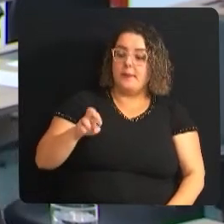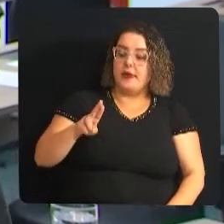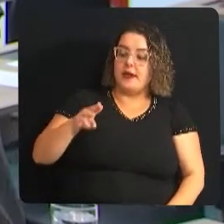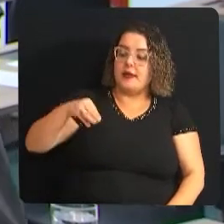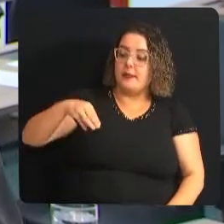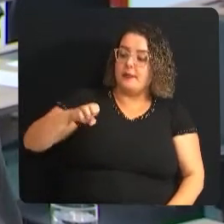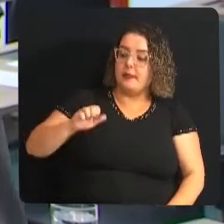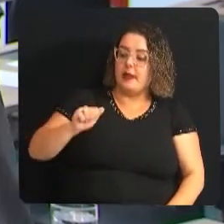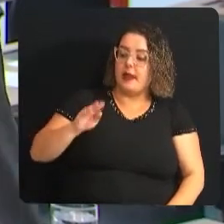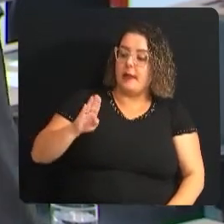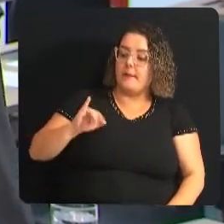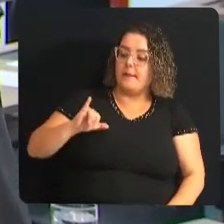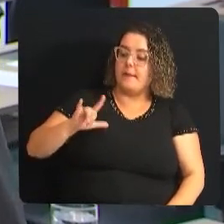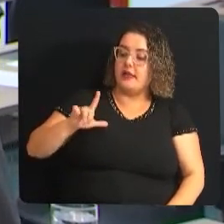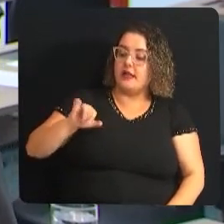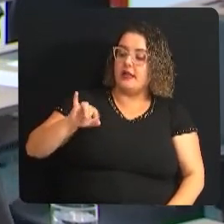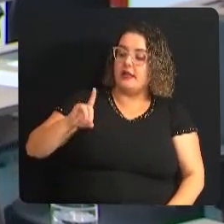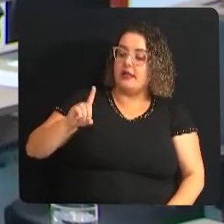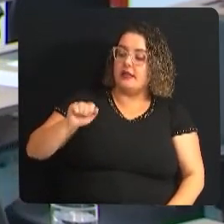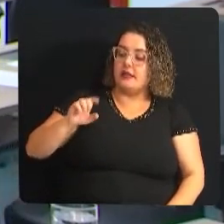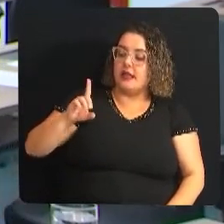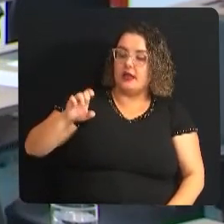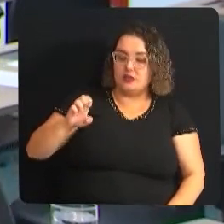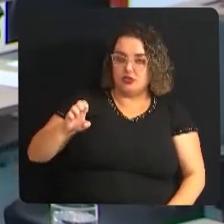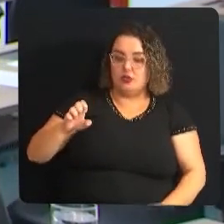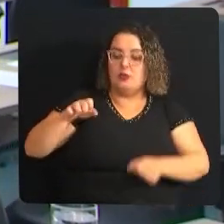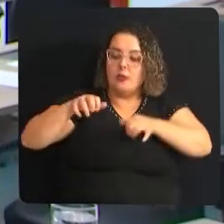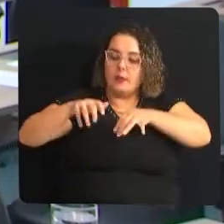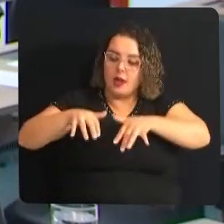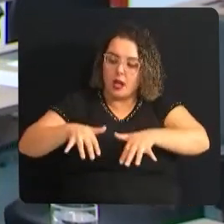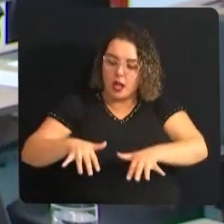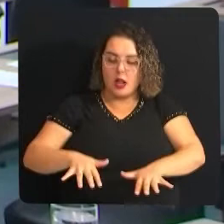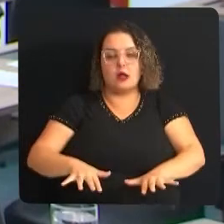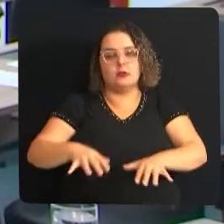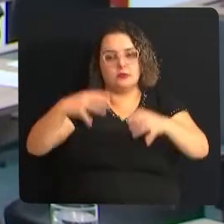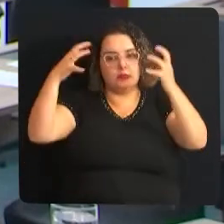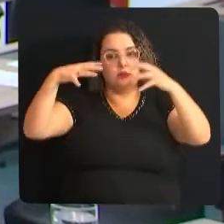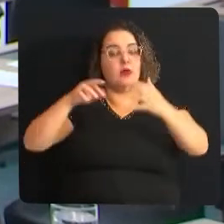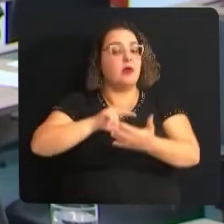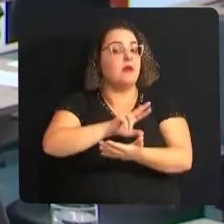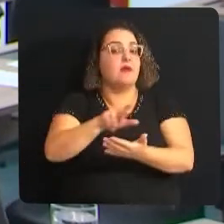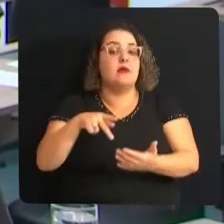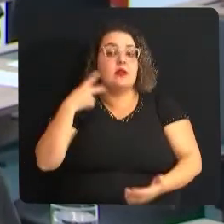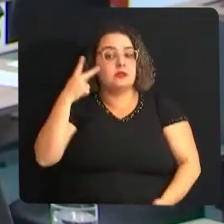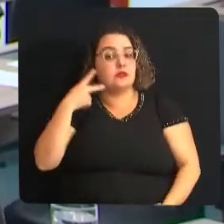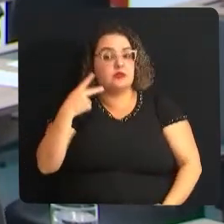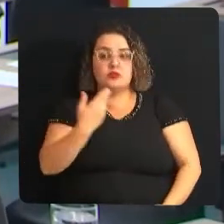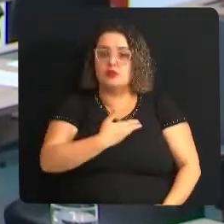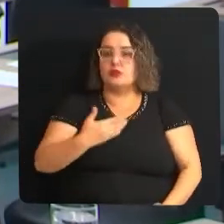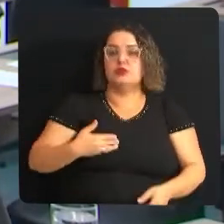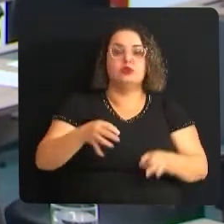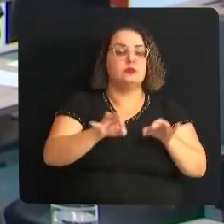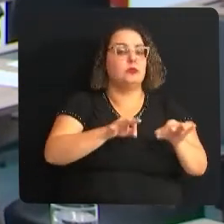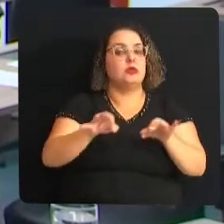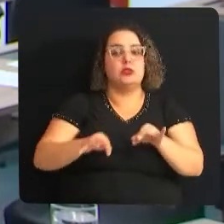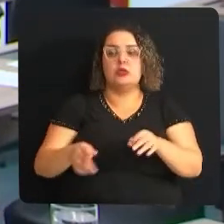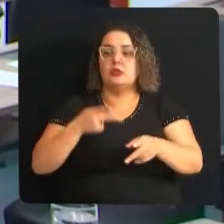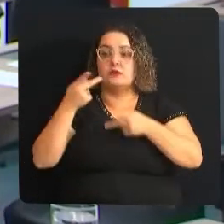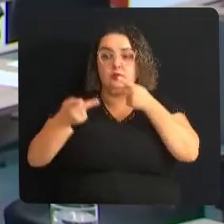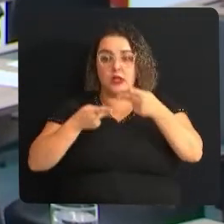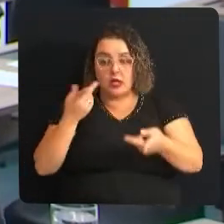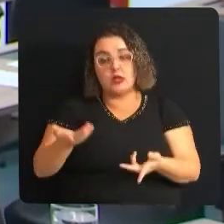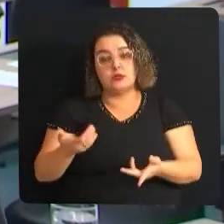água e também ajude nessa situação. Enfim, foram várias políticas citadas, projetos